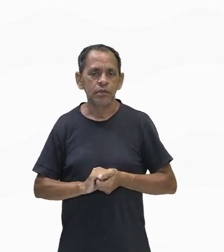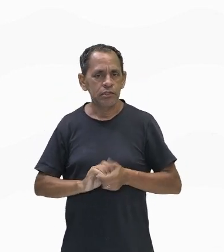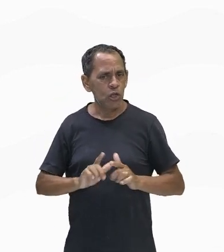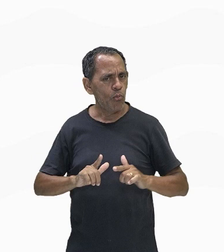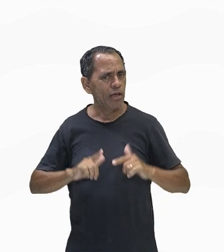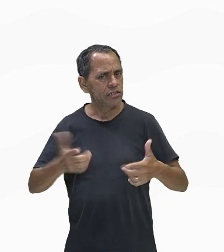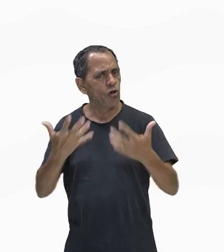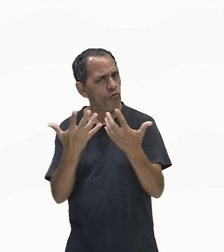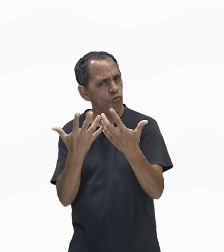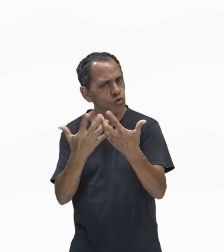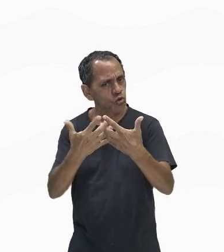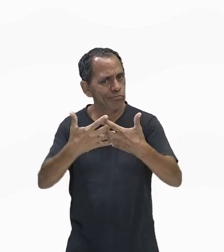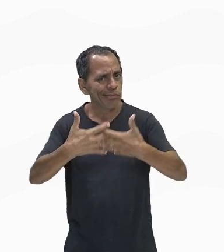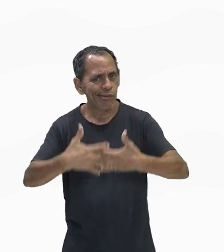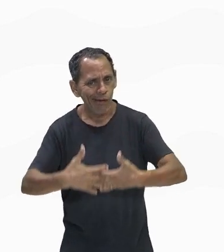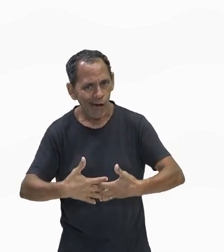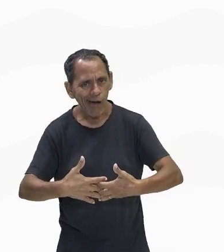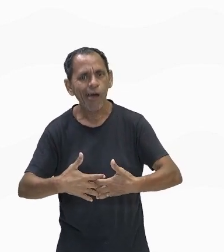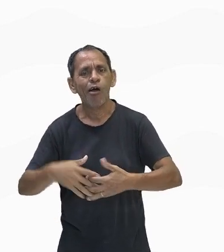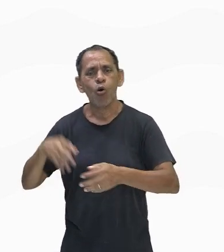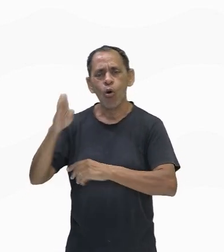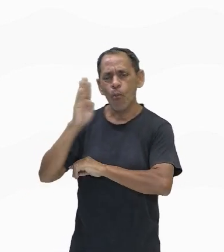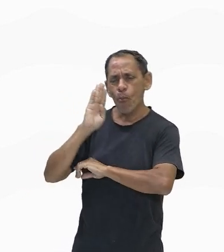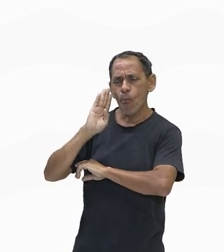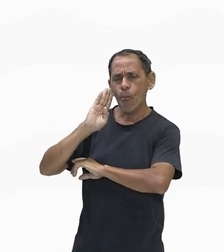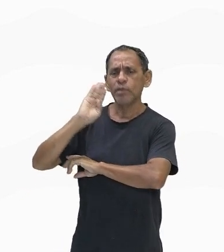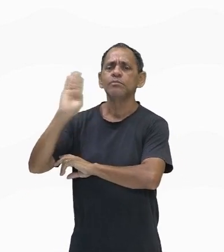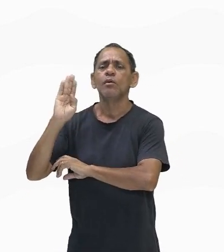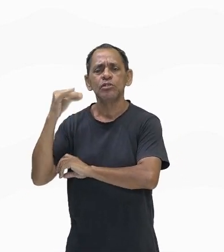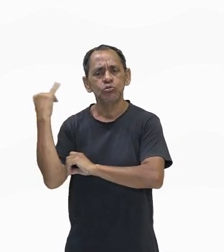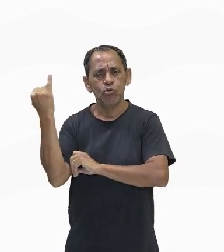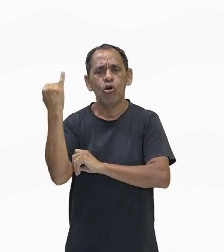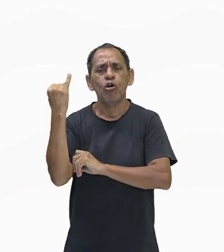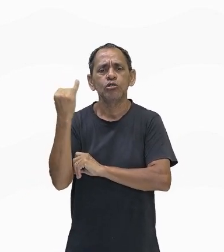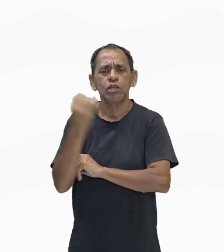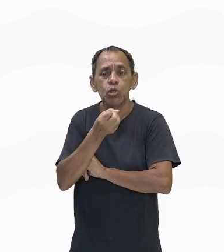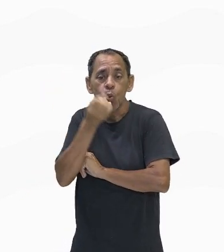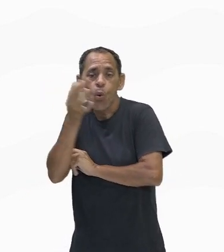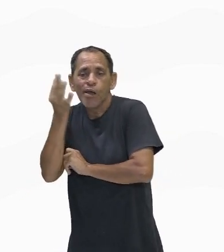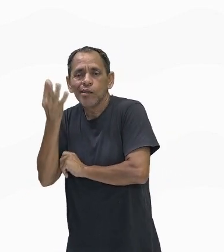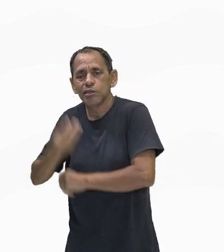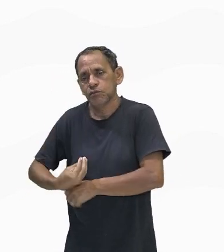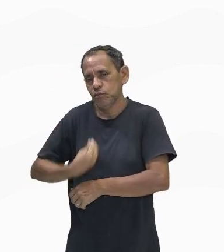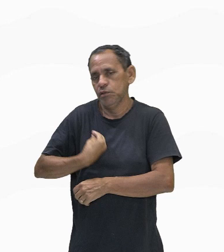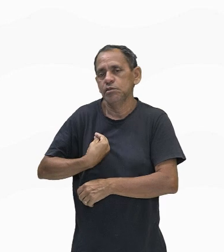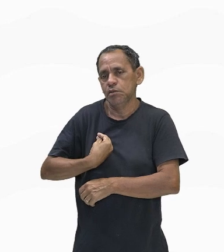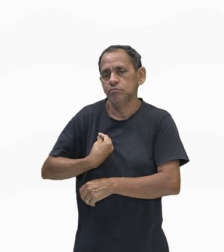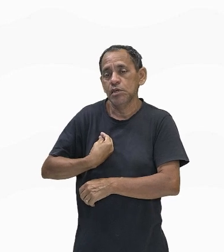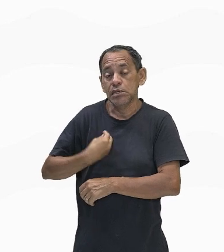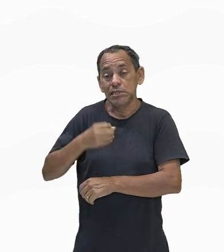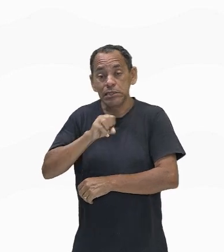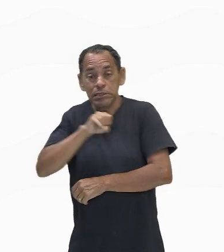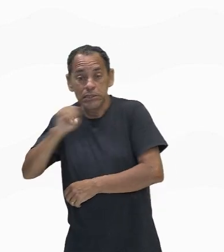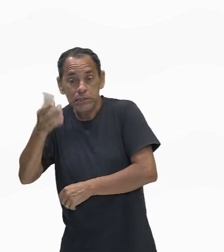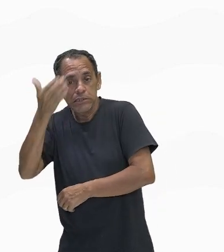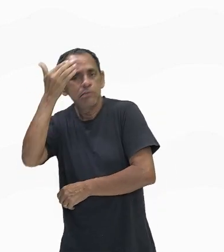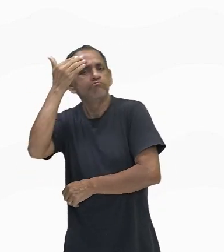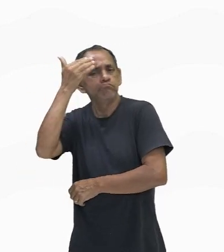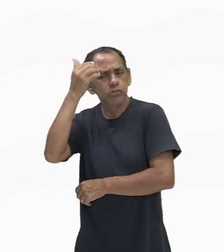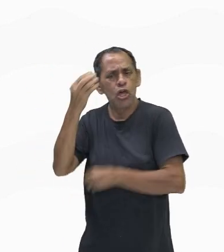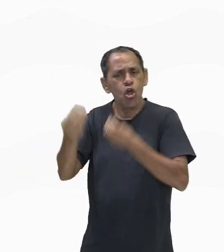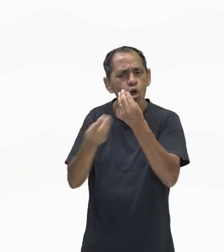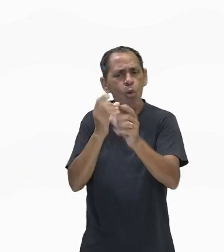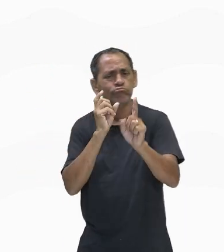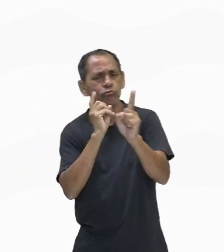ela é importante principalmente para uma melhor qualidade de vida, né? Então, eu sabendo identificar aquilo que eu estou sentindo,